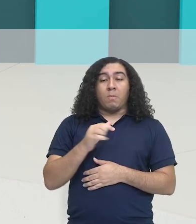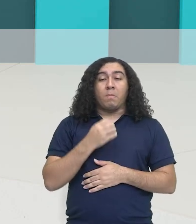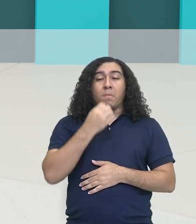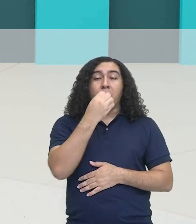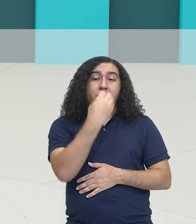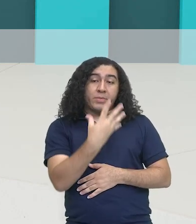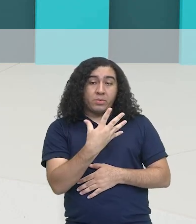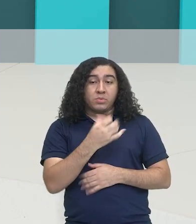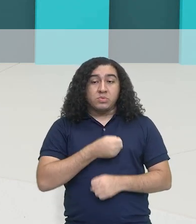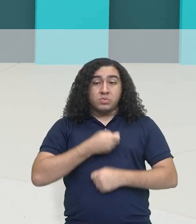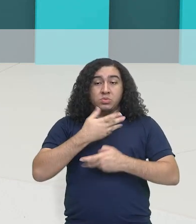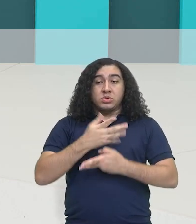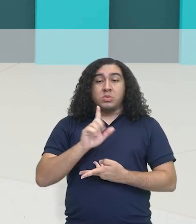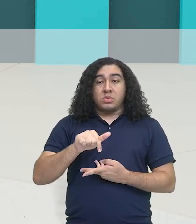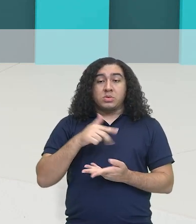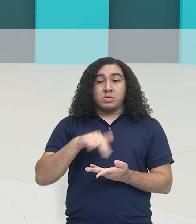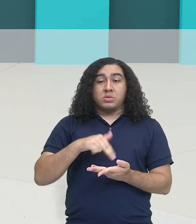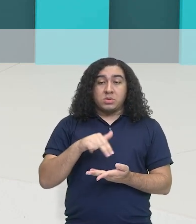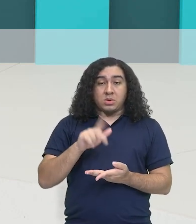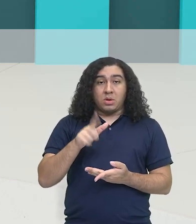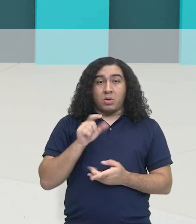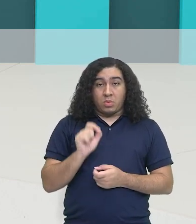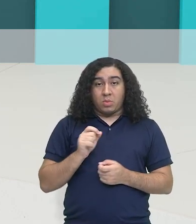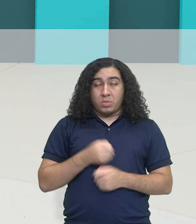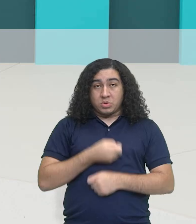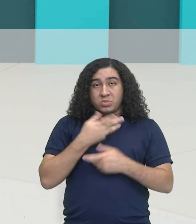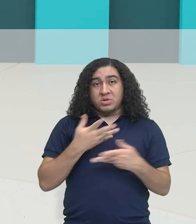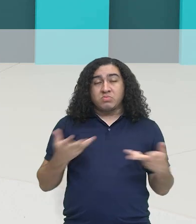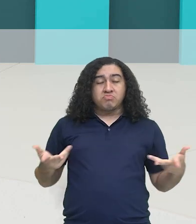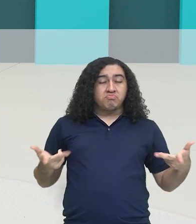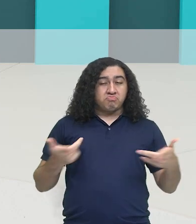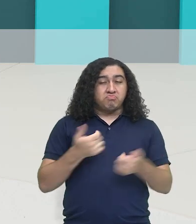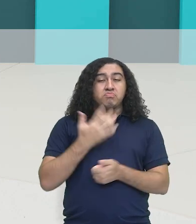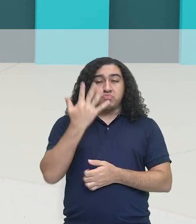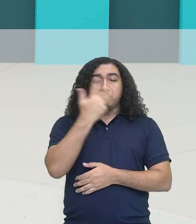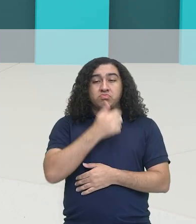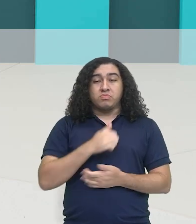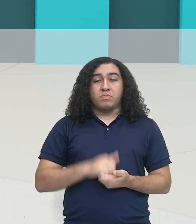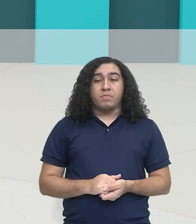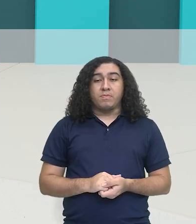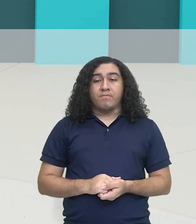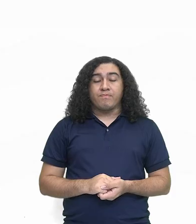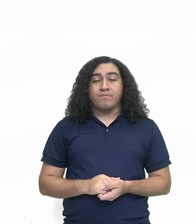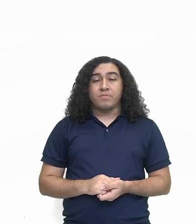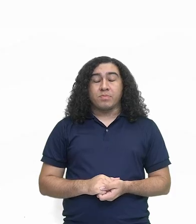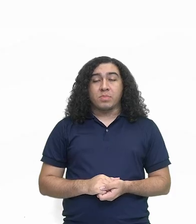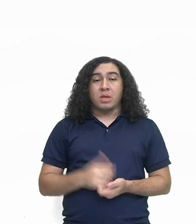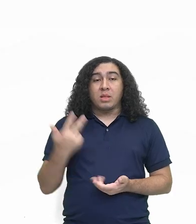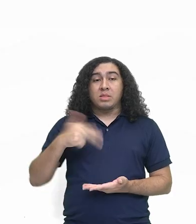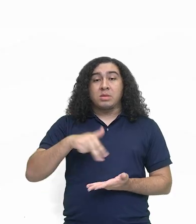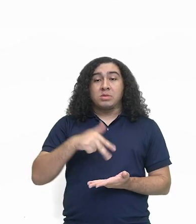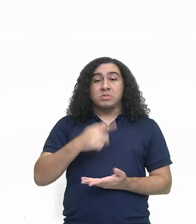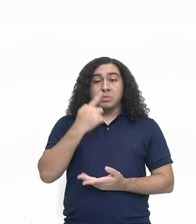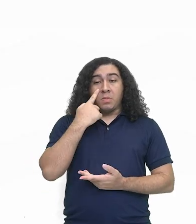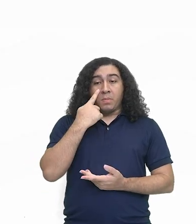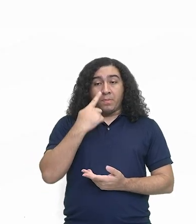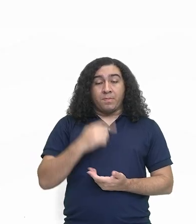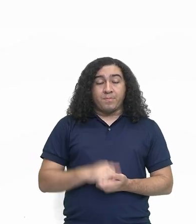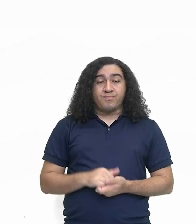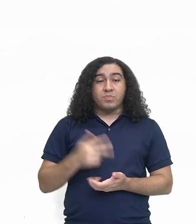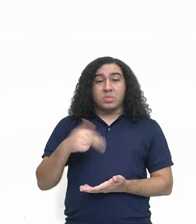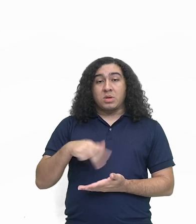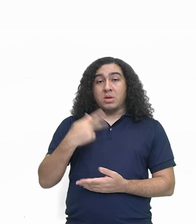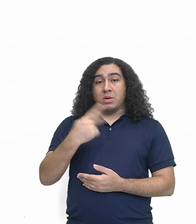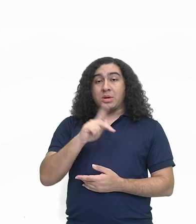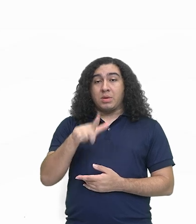a manifestação da marujada uma manifestação tão rica e tão bonita. Vamos ver como é que é a sua dança? A dança da